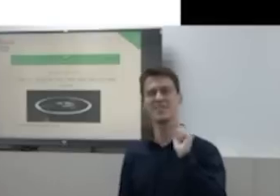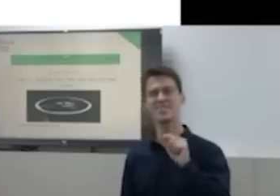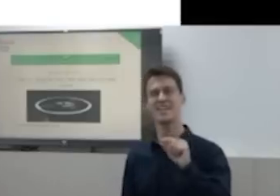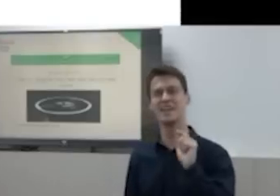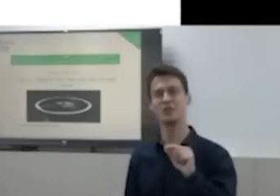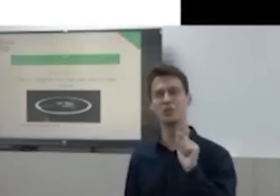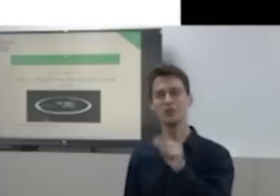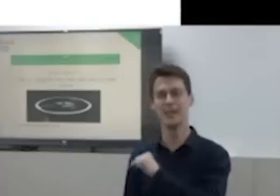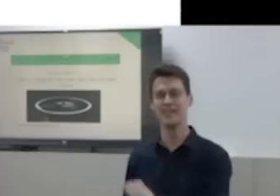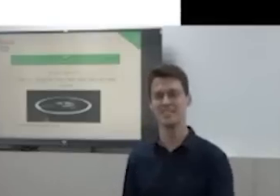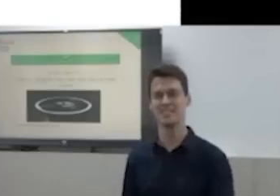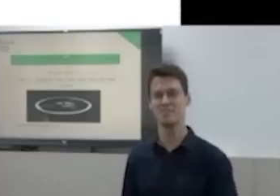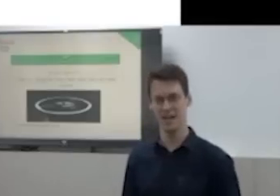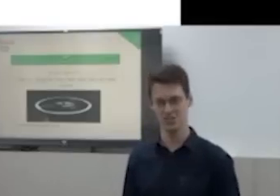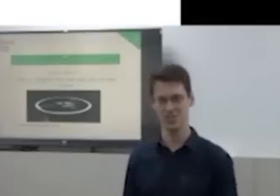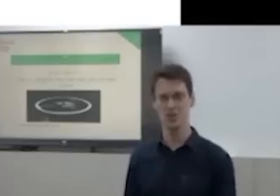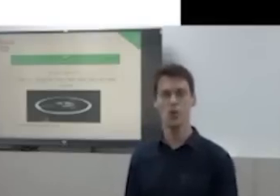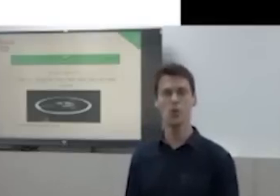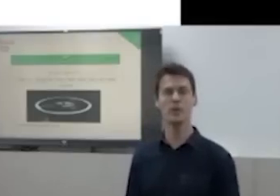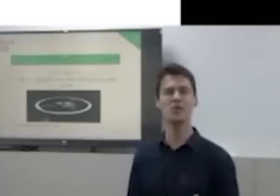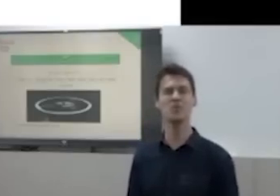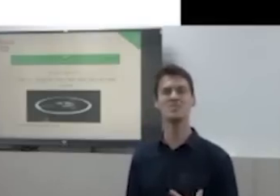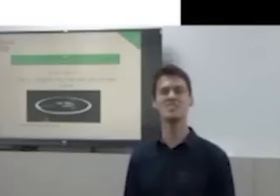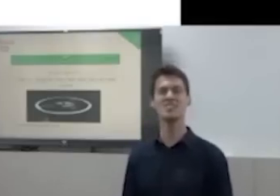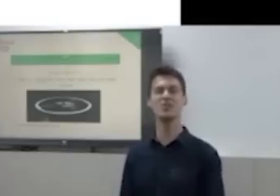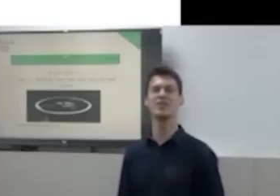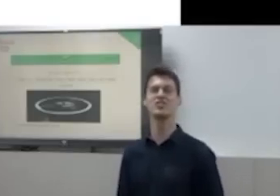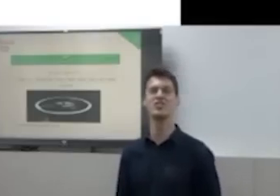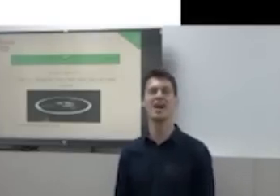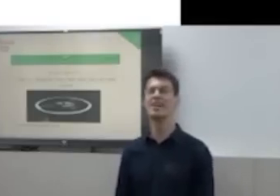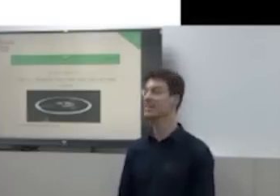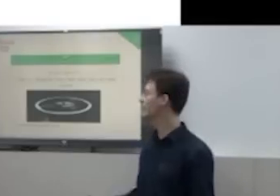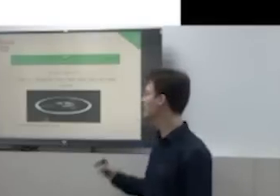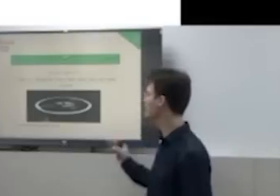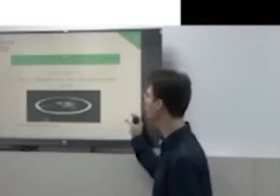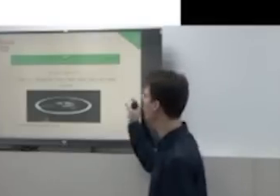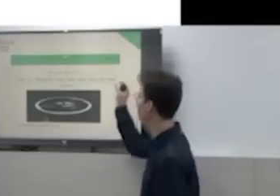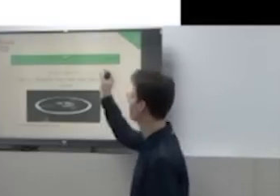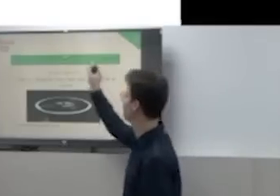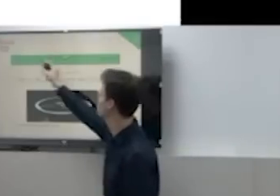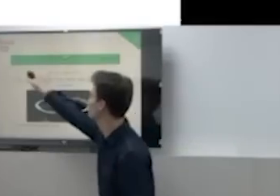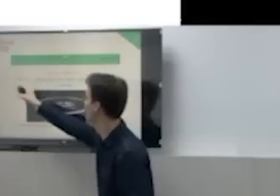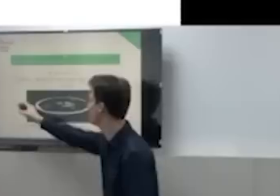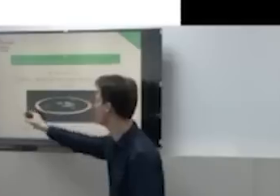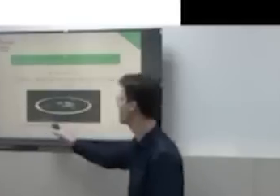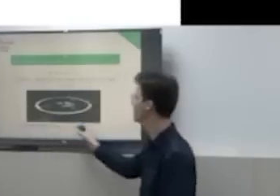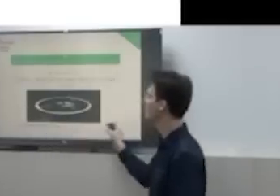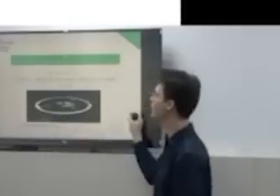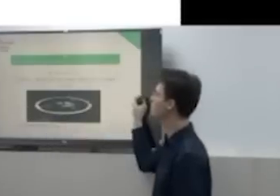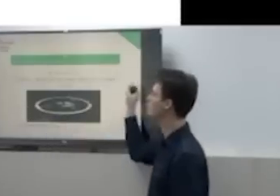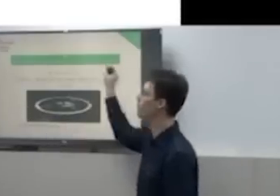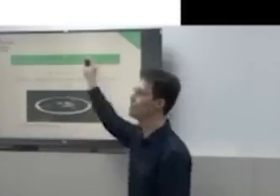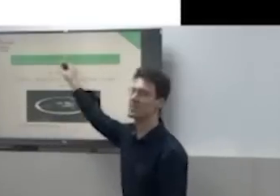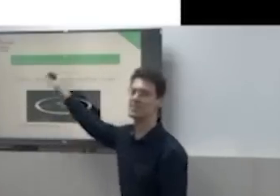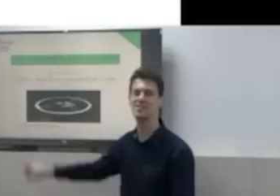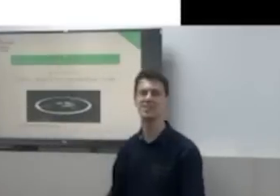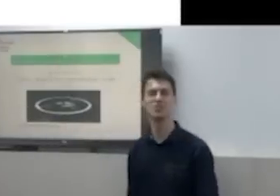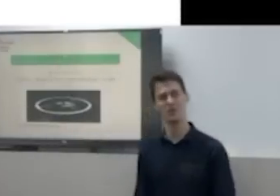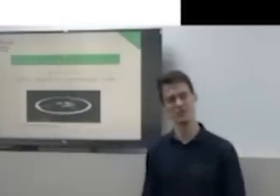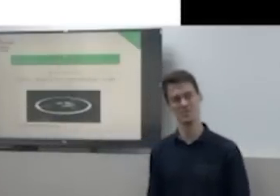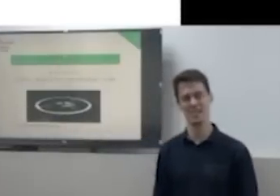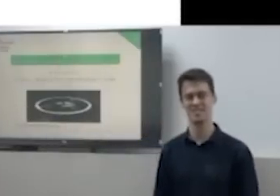vocês, vamos fazer a leitura dessa imagem? O que eu consigo retirar de informações que eu